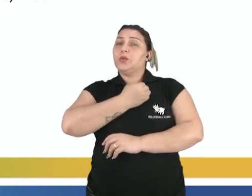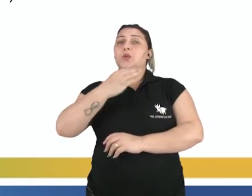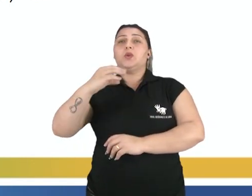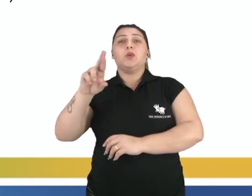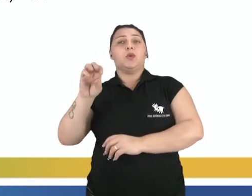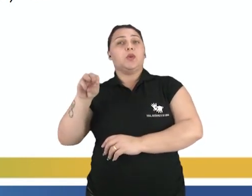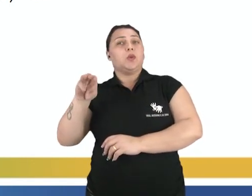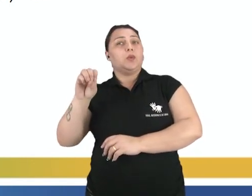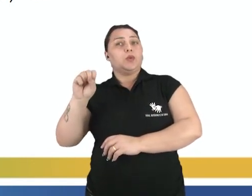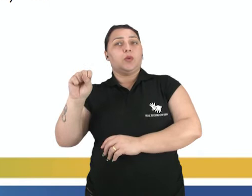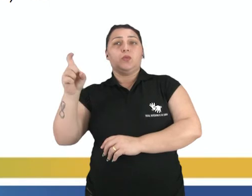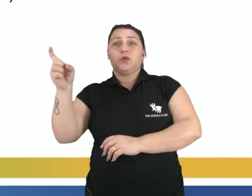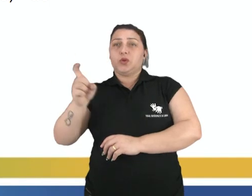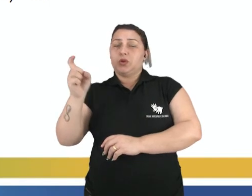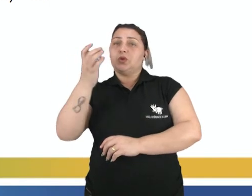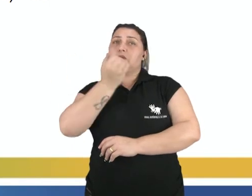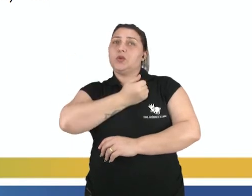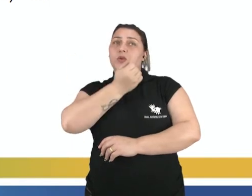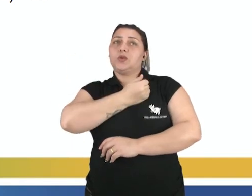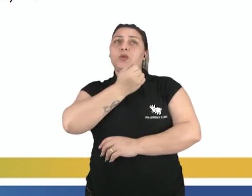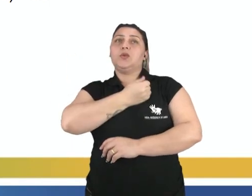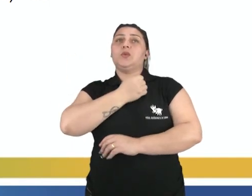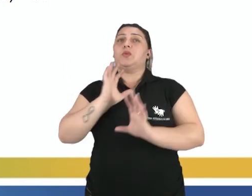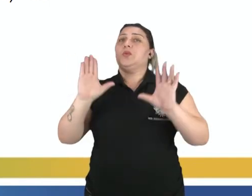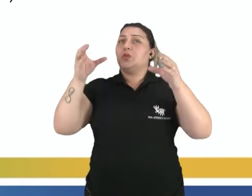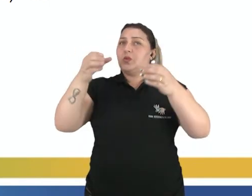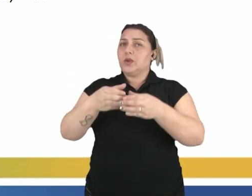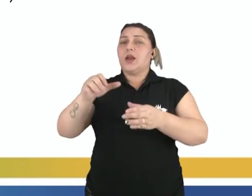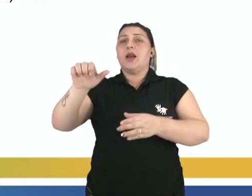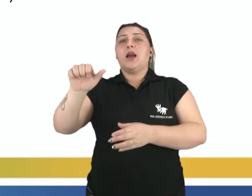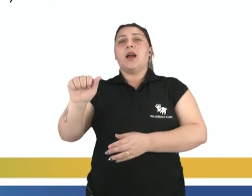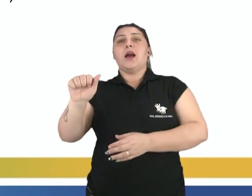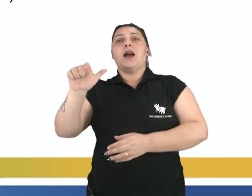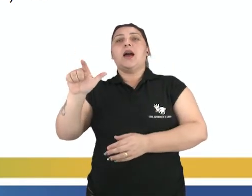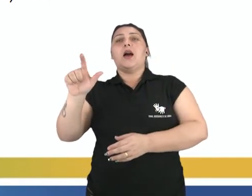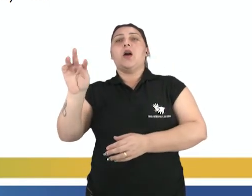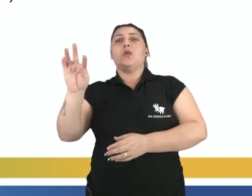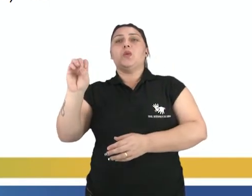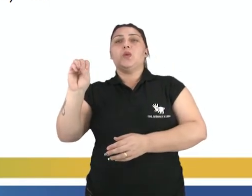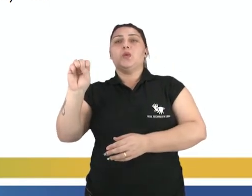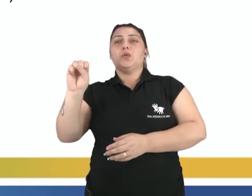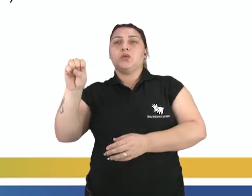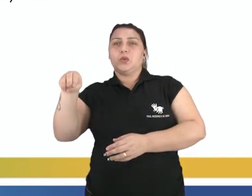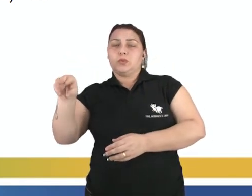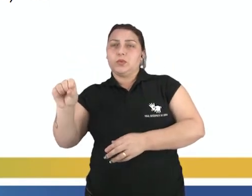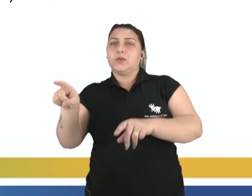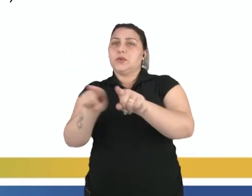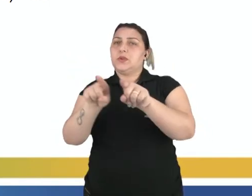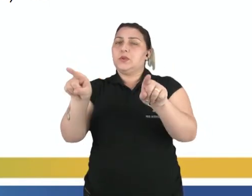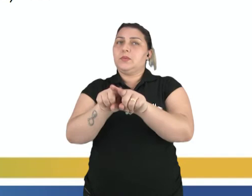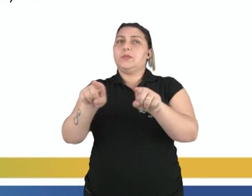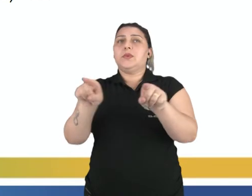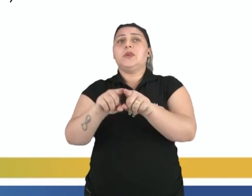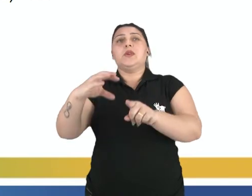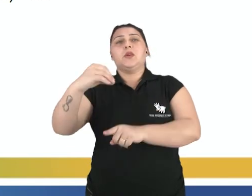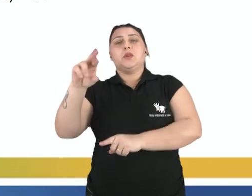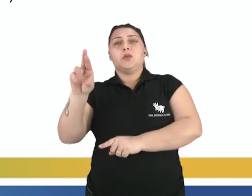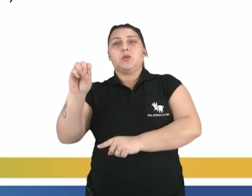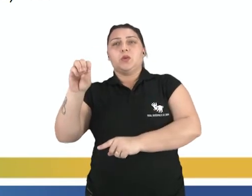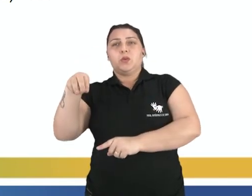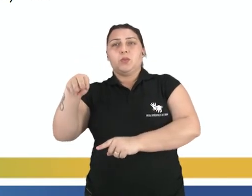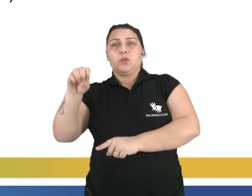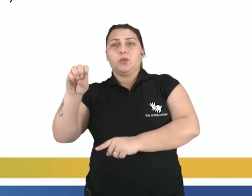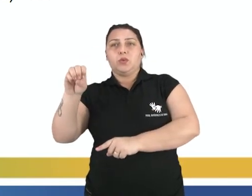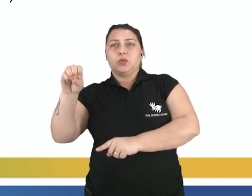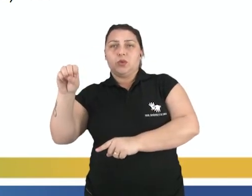cromossomo X e o número de locos de conjuntos de autossomos, ou seja, também é determinado pelo cromossomo